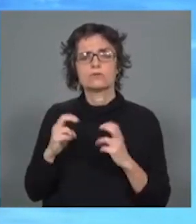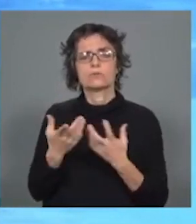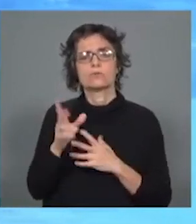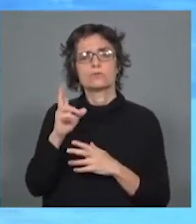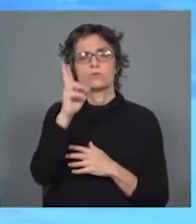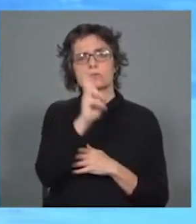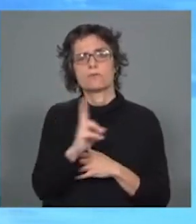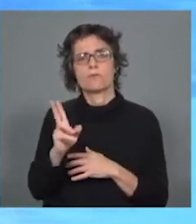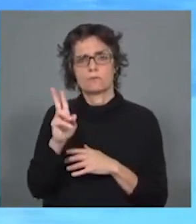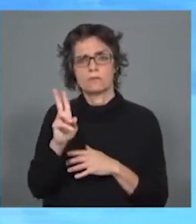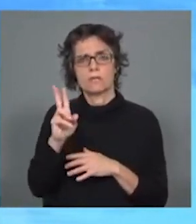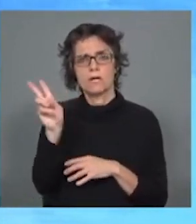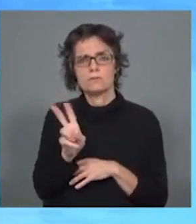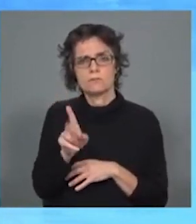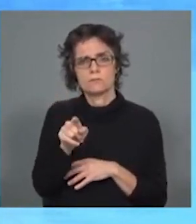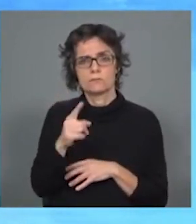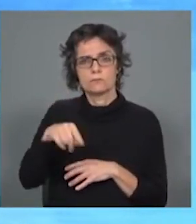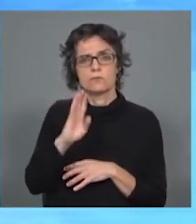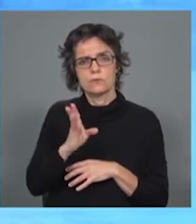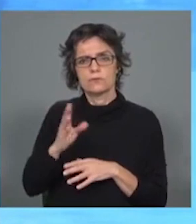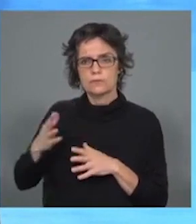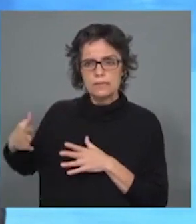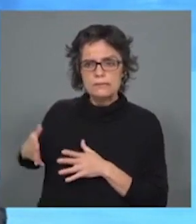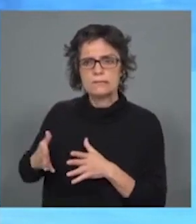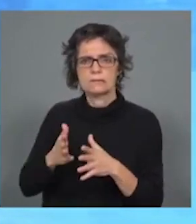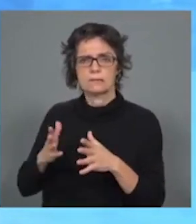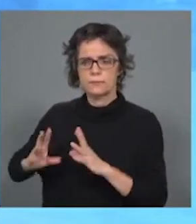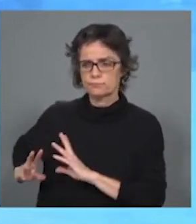documento Nostra Aetate iniciou-se um caminho, de facto, de